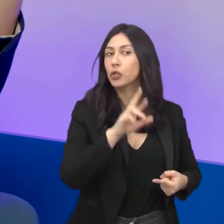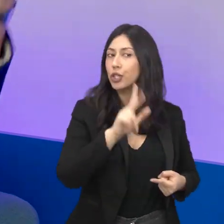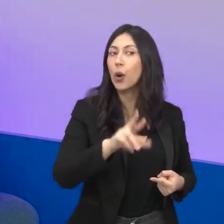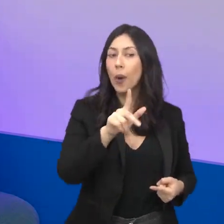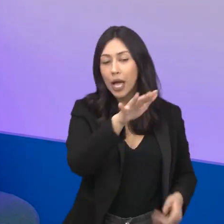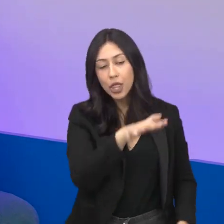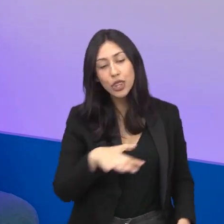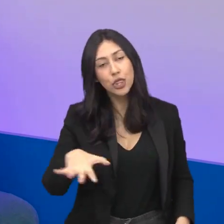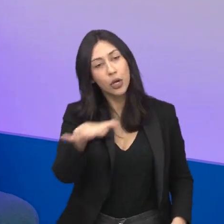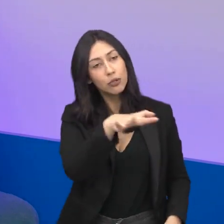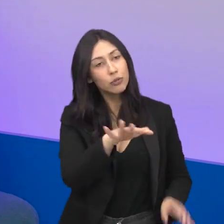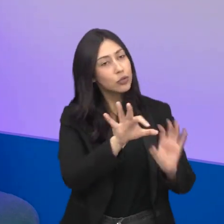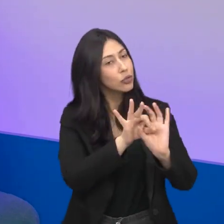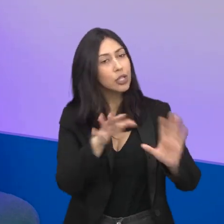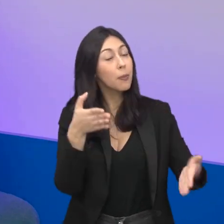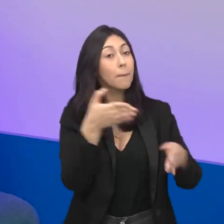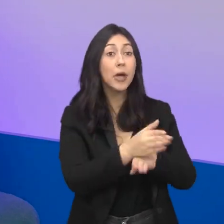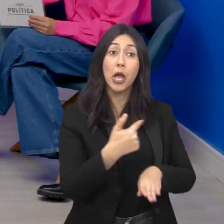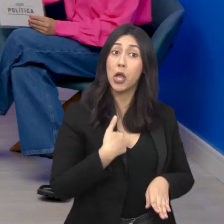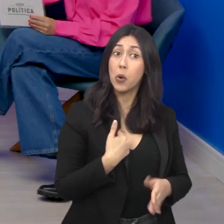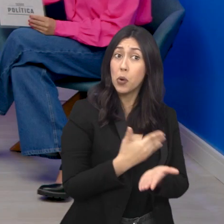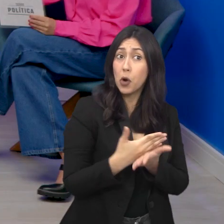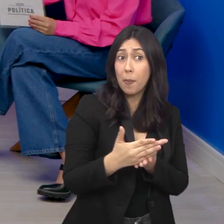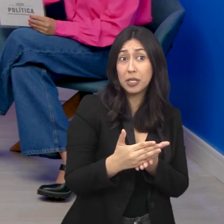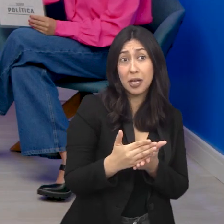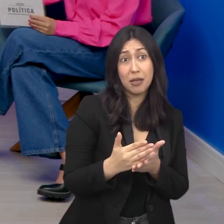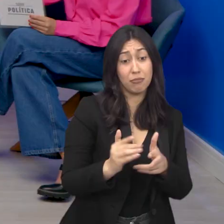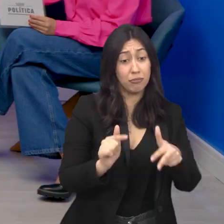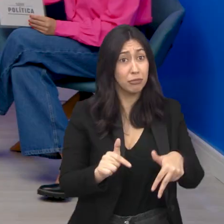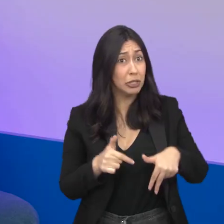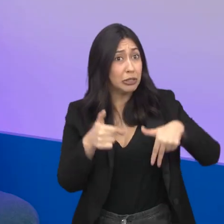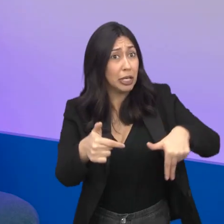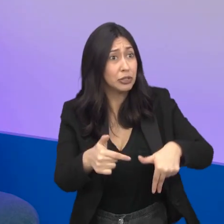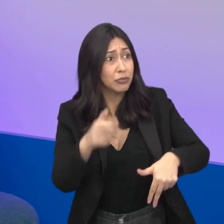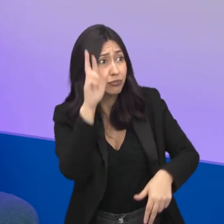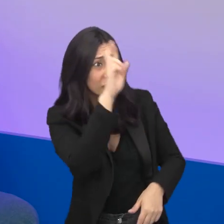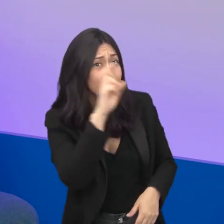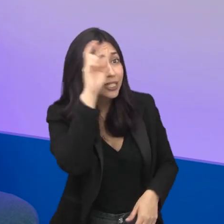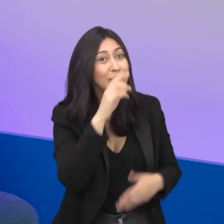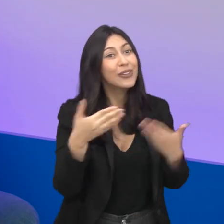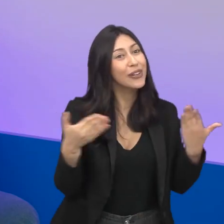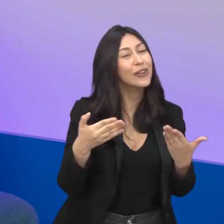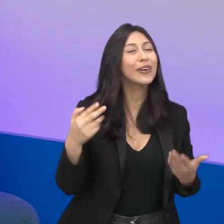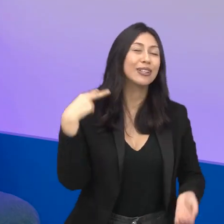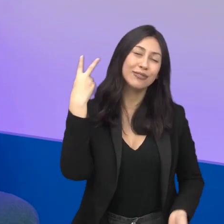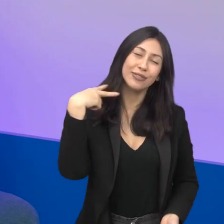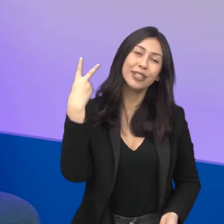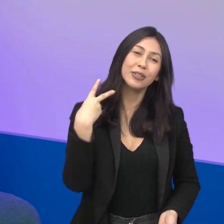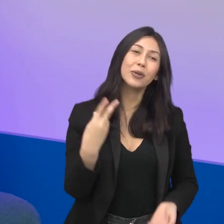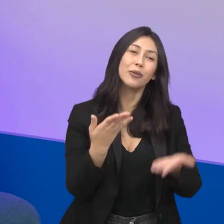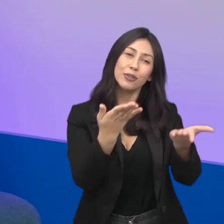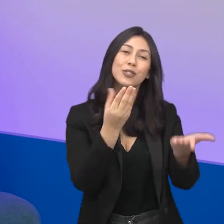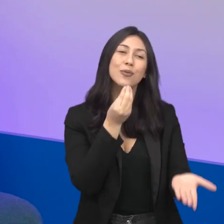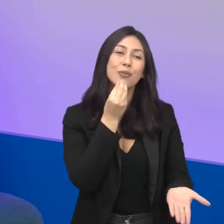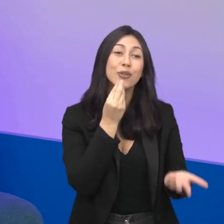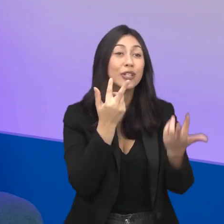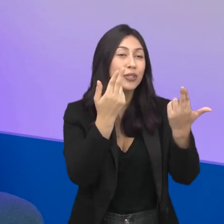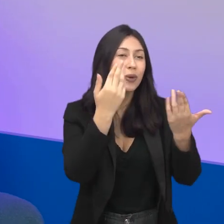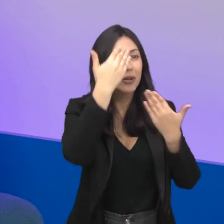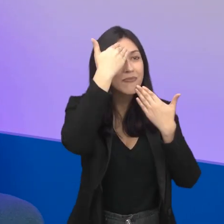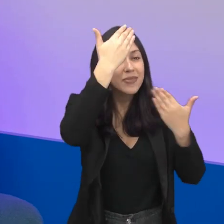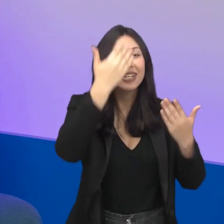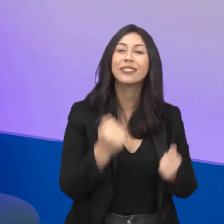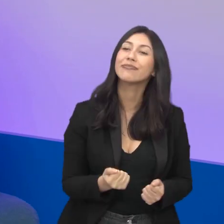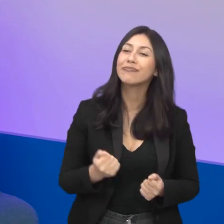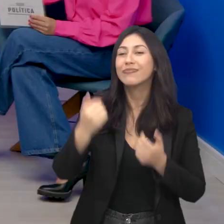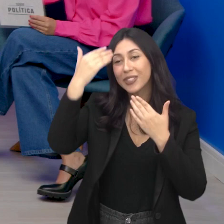políticos, não. Todo mundo pode fazer. Eu comecei como um militante, como um cidadão fiscalizando, agora estou aqui fiscalizando por você. Você também tem